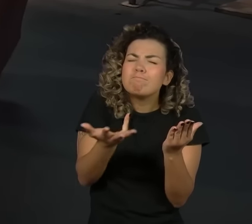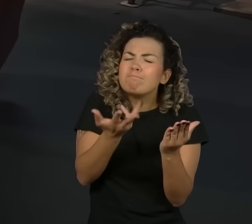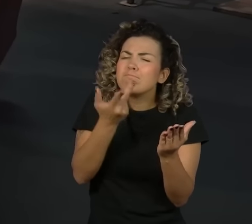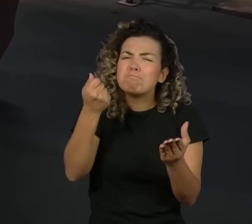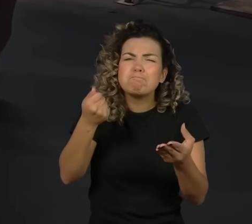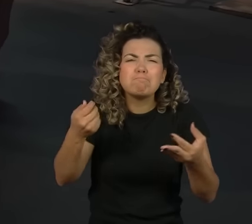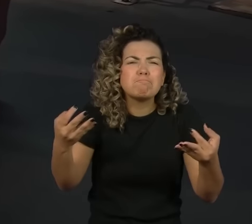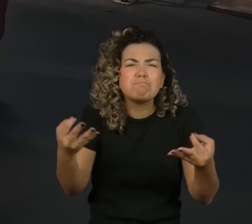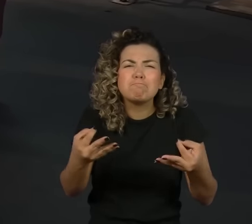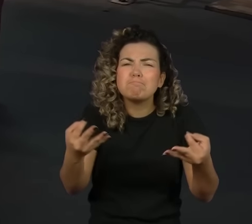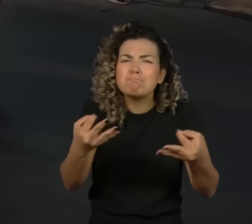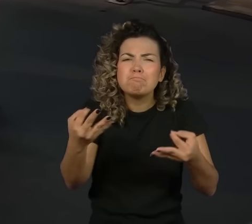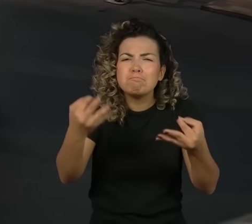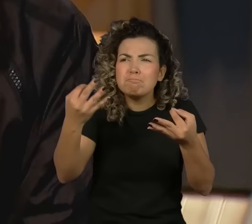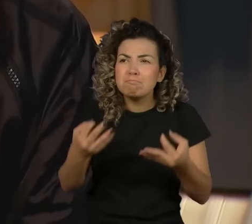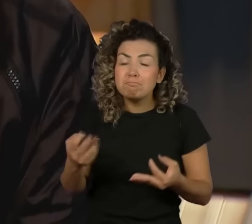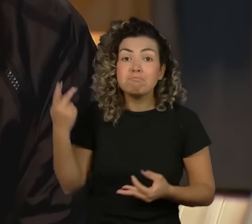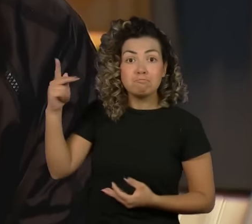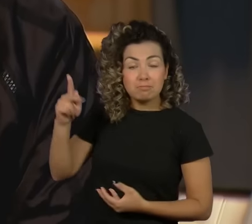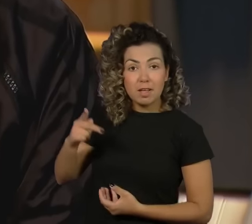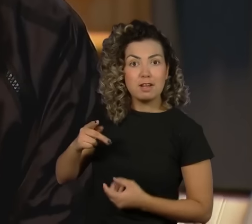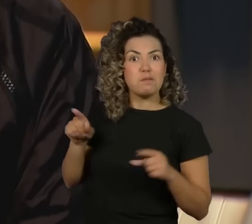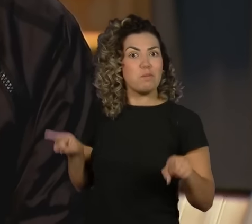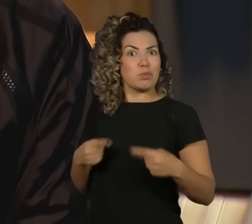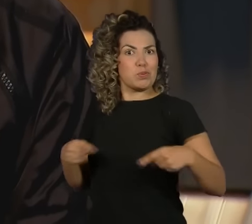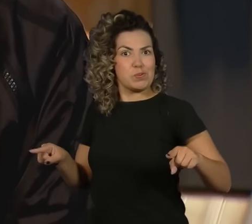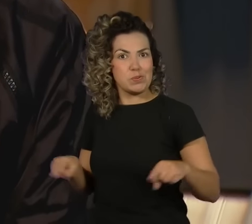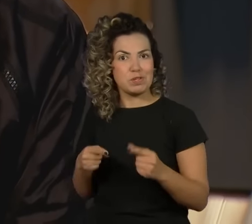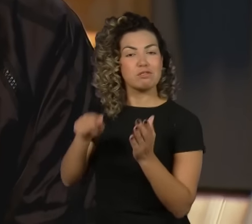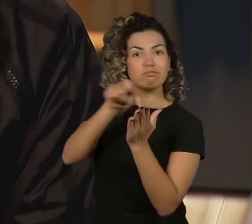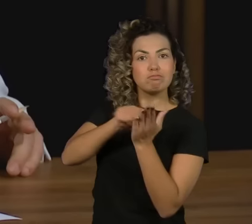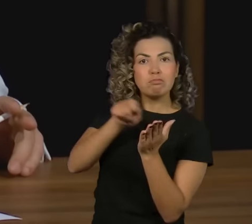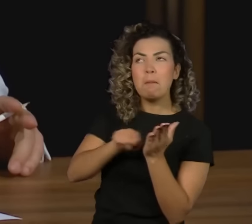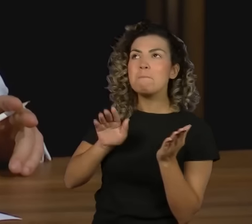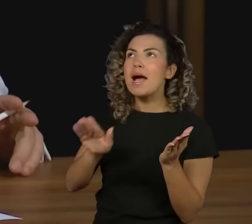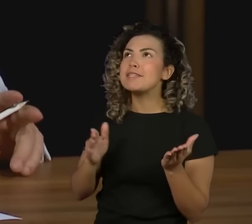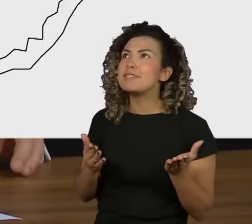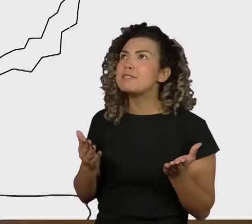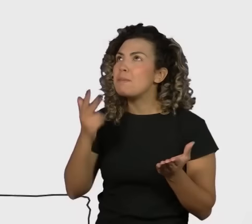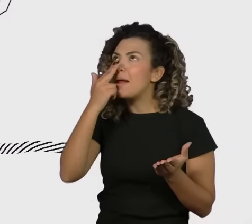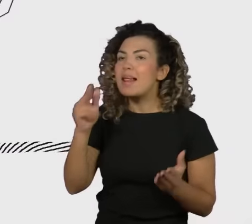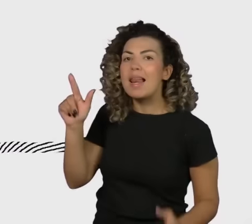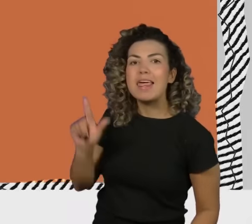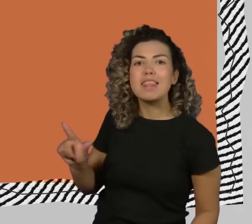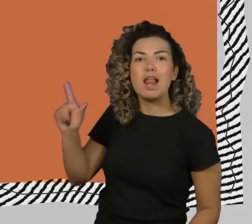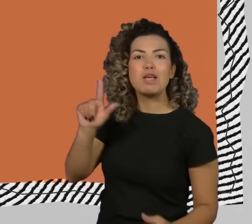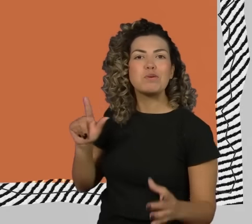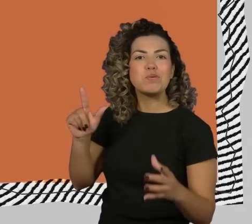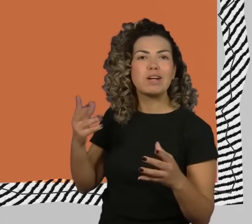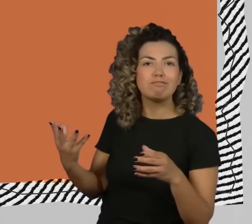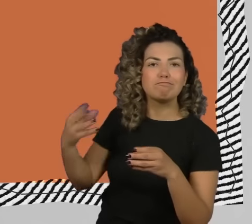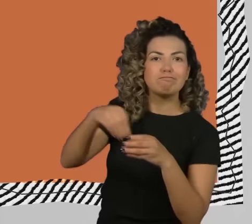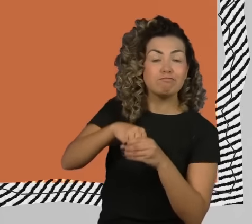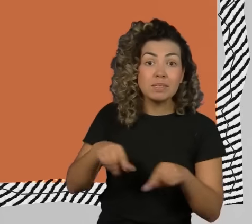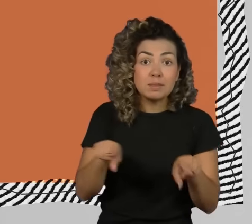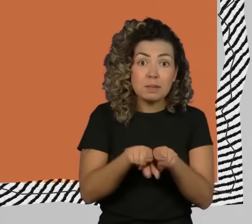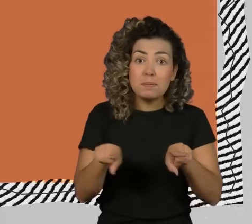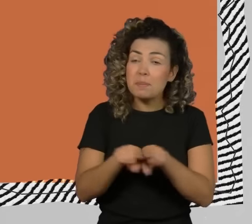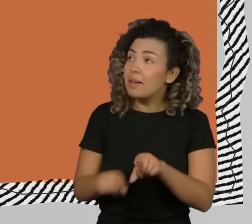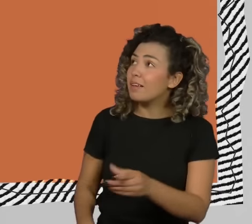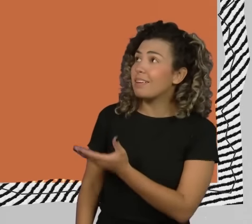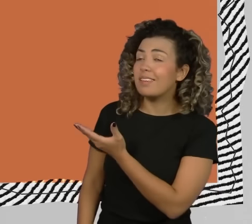refinadíssima, além de músico e compositor, está ligado à literatura, entendeu? Zé Agripino, que produziu